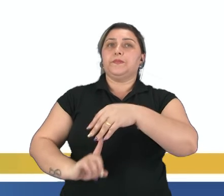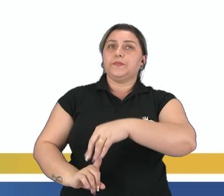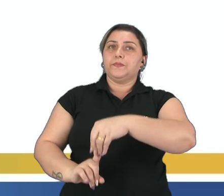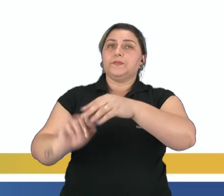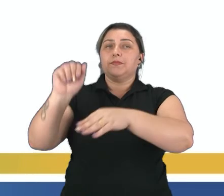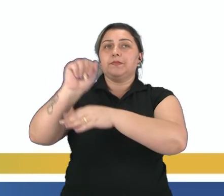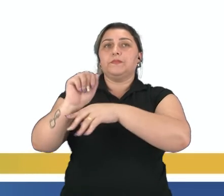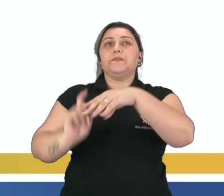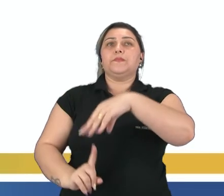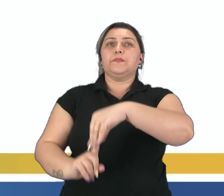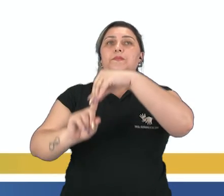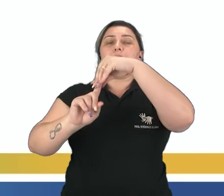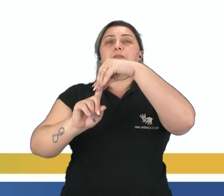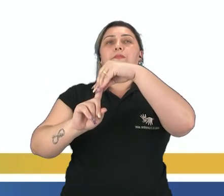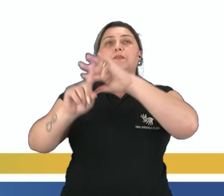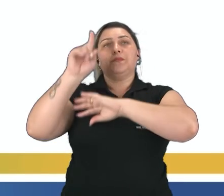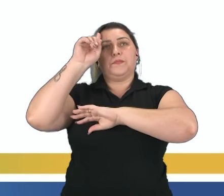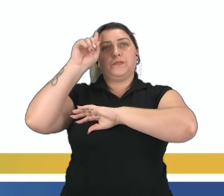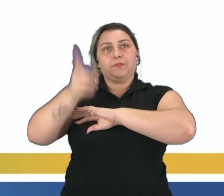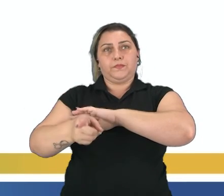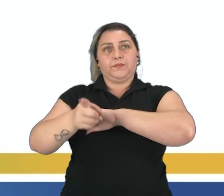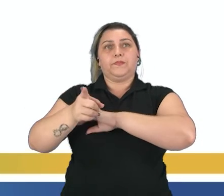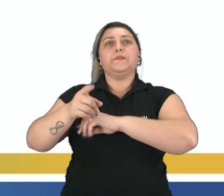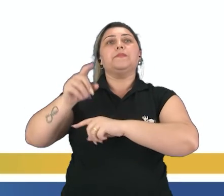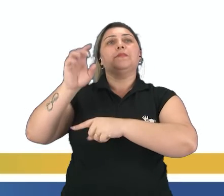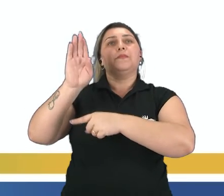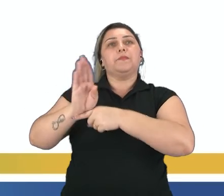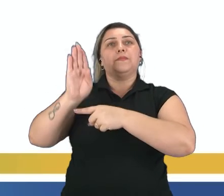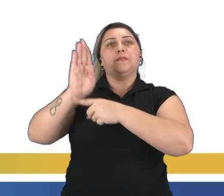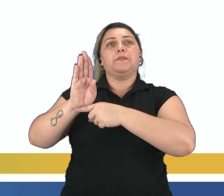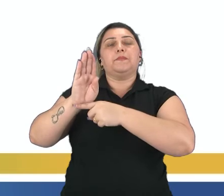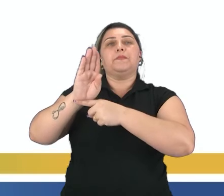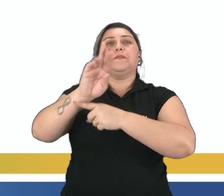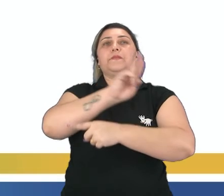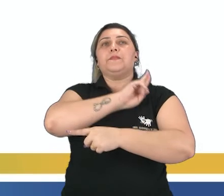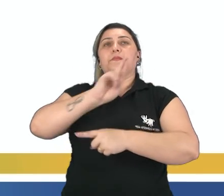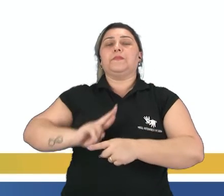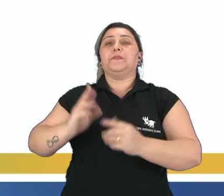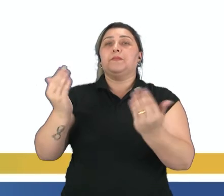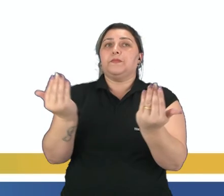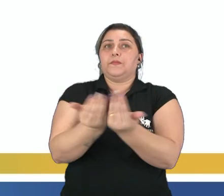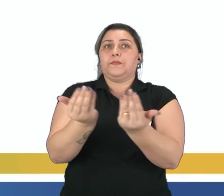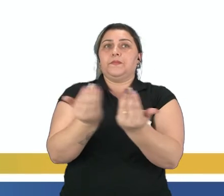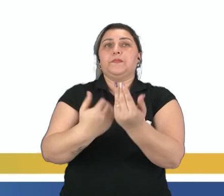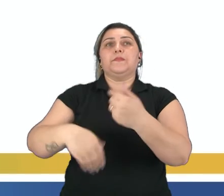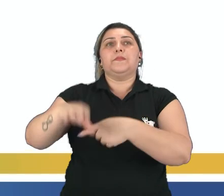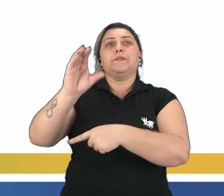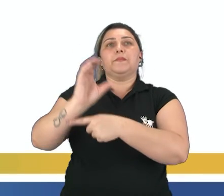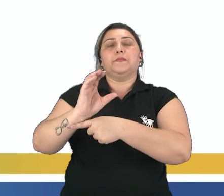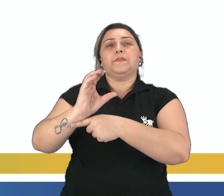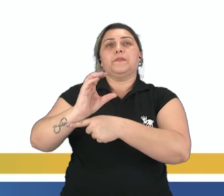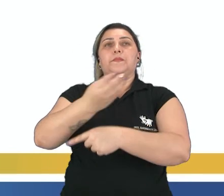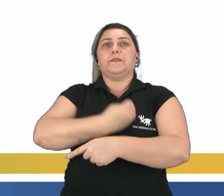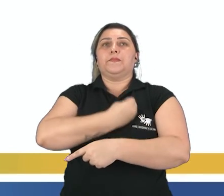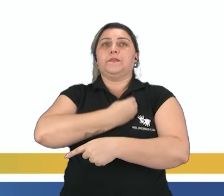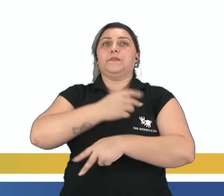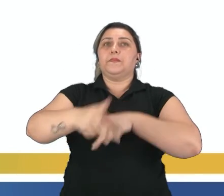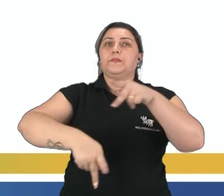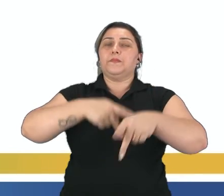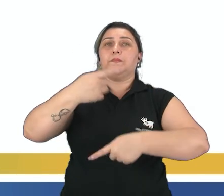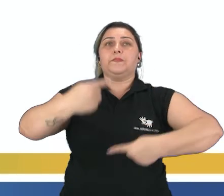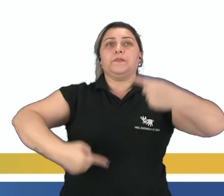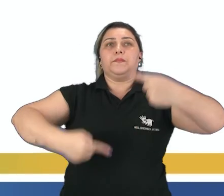feudal? Letra A centralização do poder. B, a religião cristã. C, a